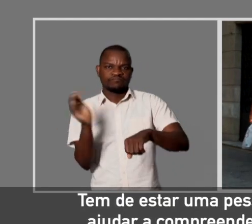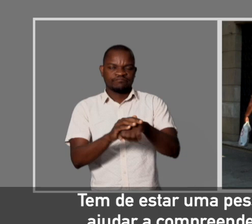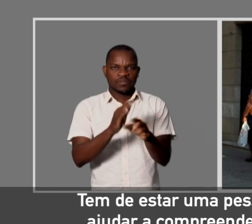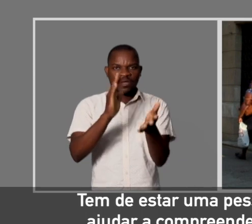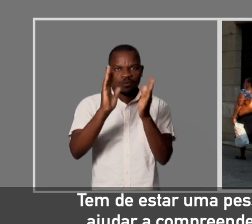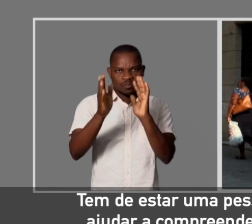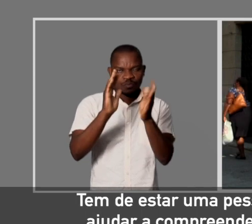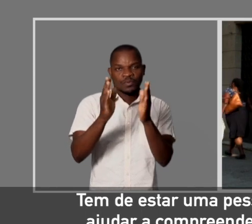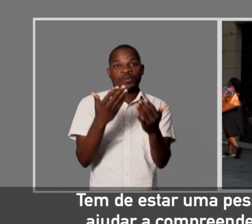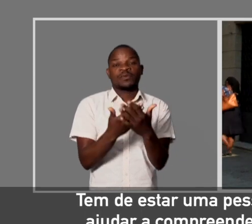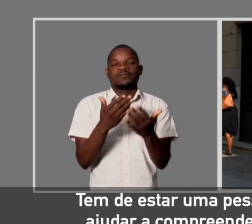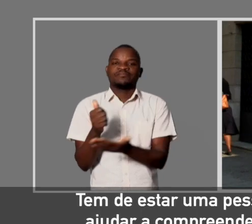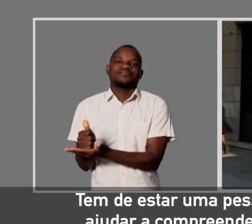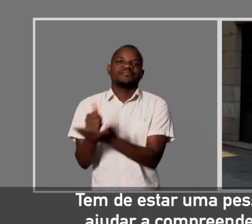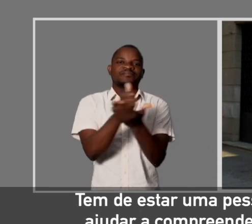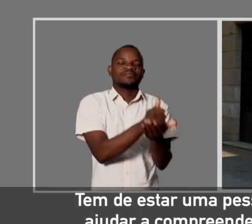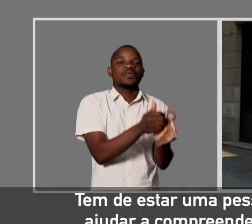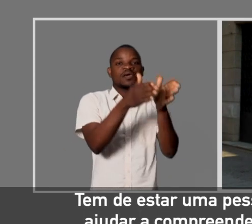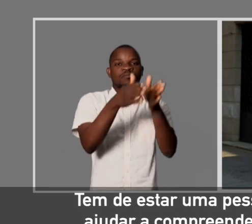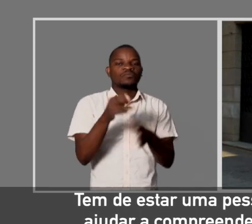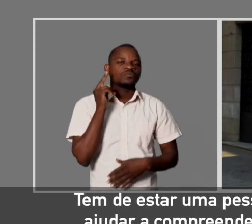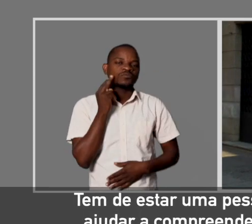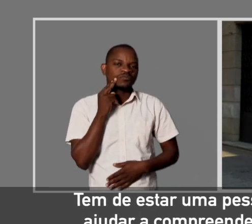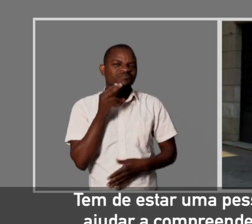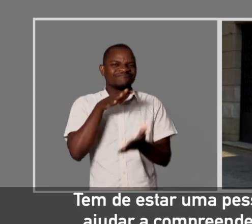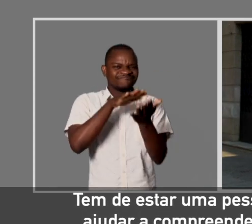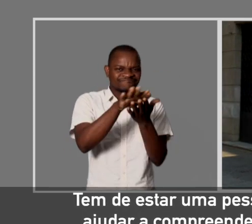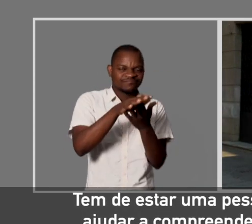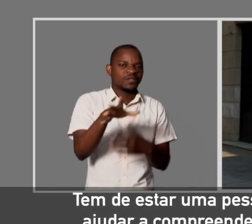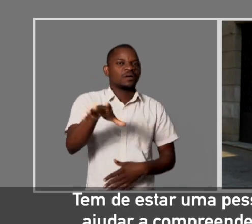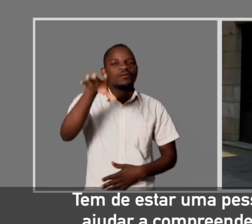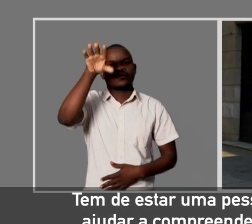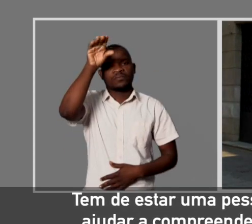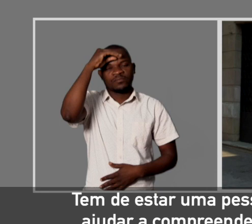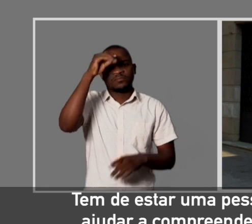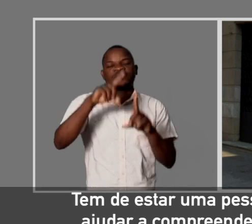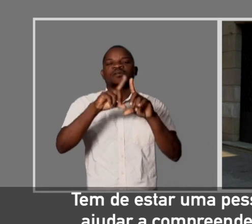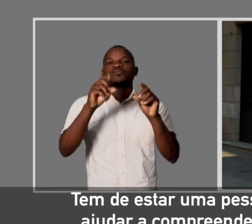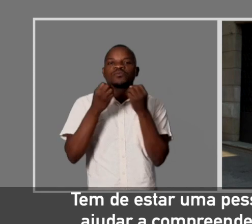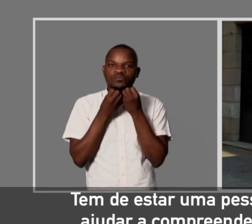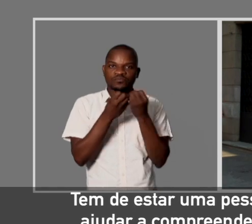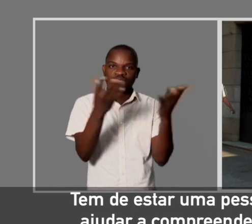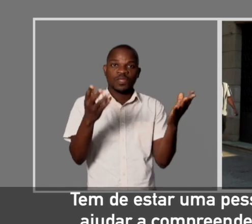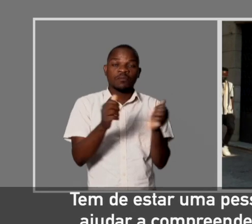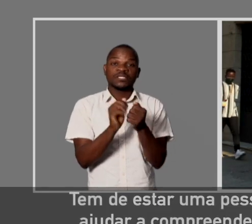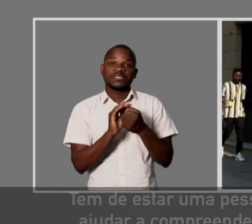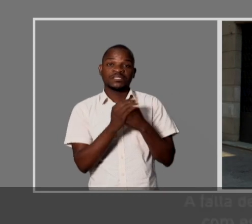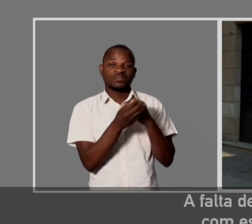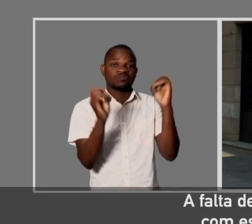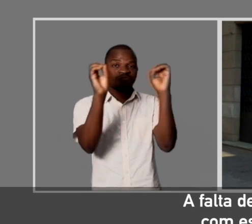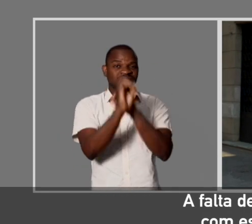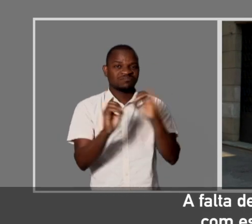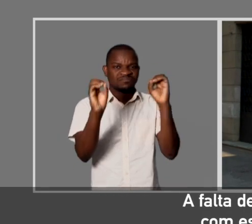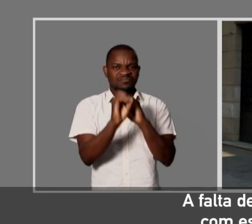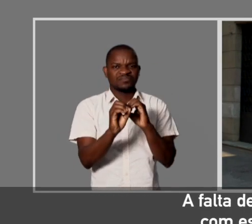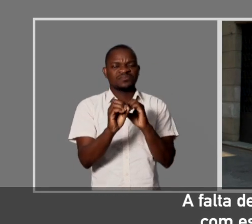uma pessoa que sabe falar língua de sinais para ajudar aquela pessoa a entender melhor a informação que é passada. A falta